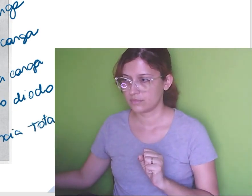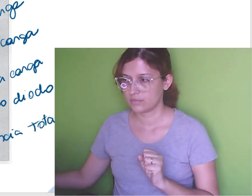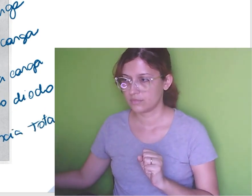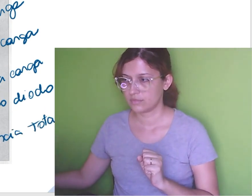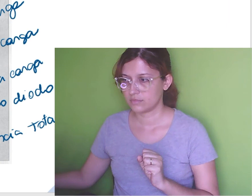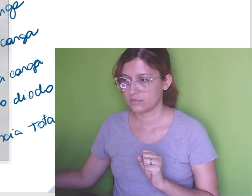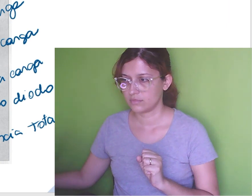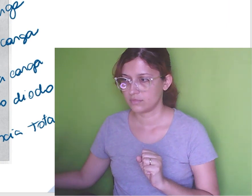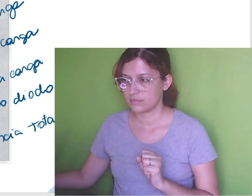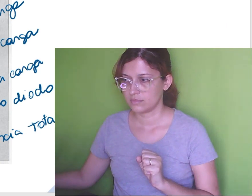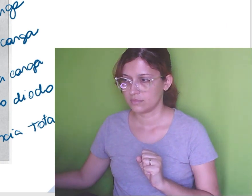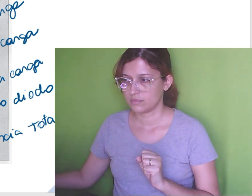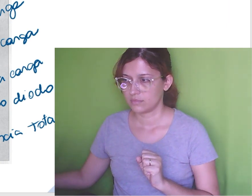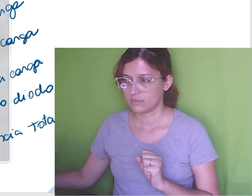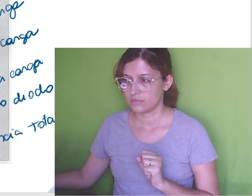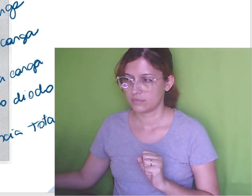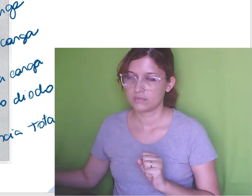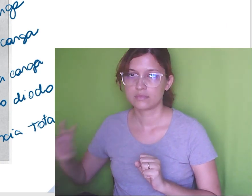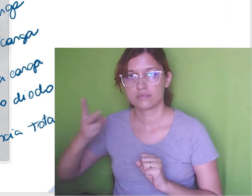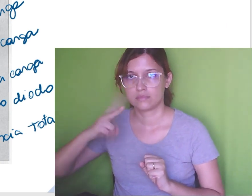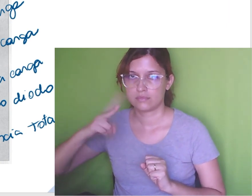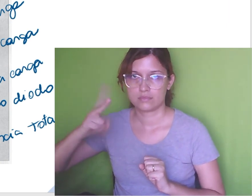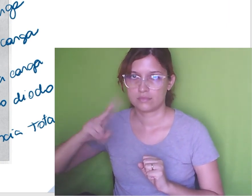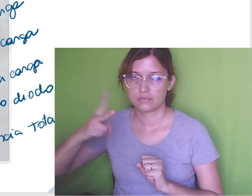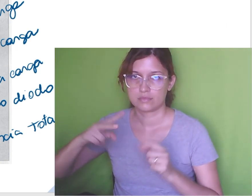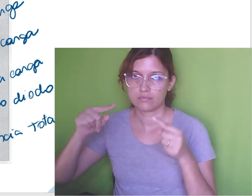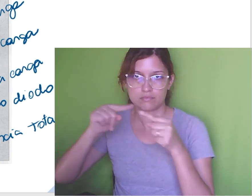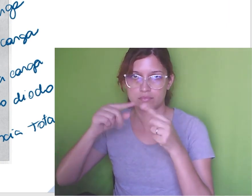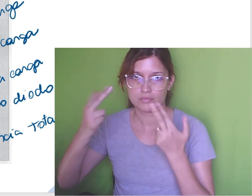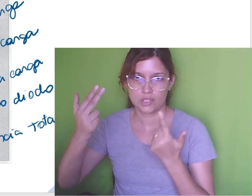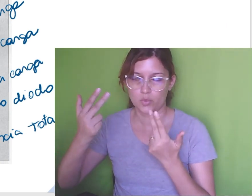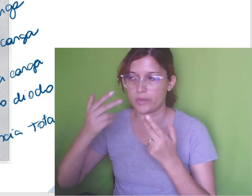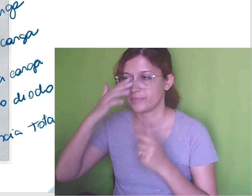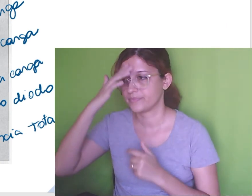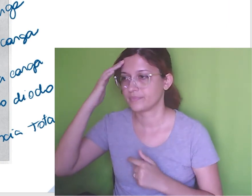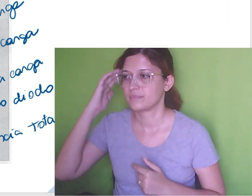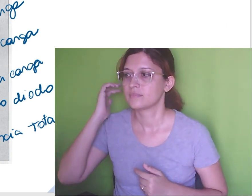Então, veja, existem essas duas formas de encontrar a tensão na carga.